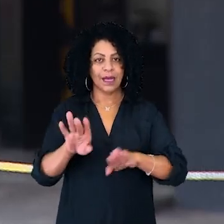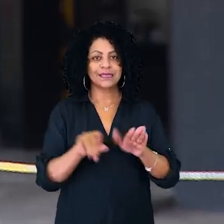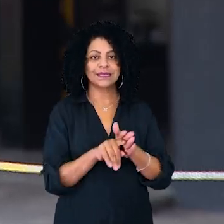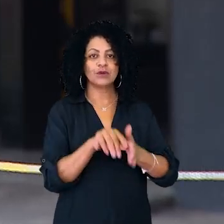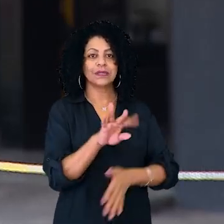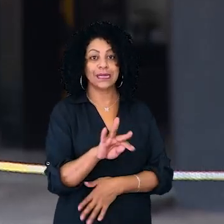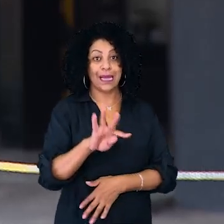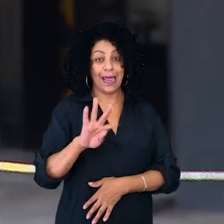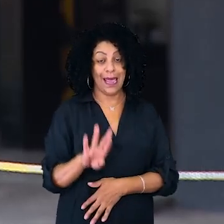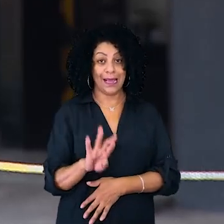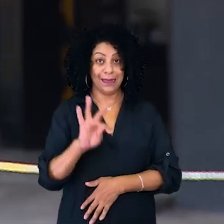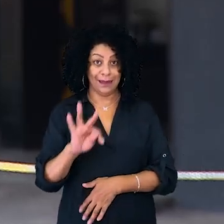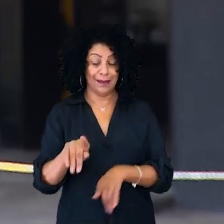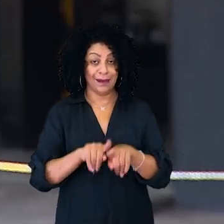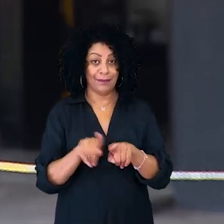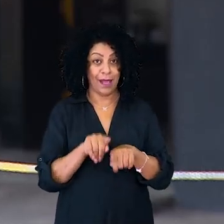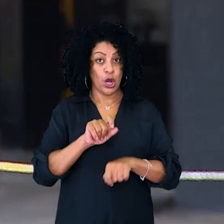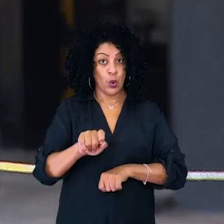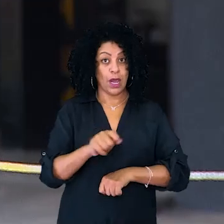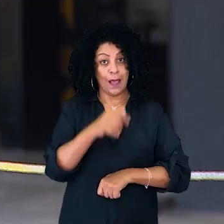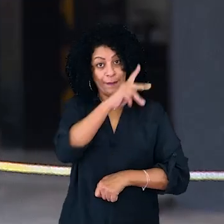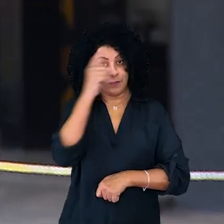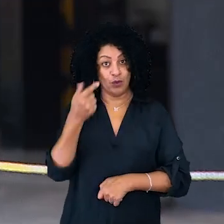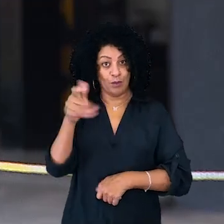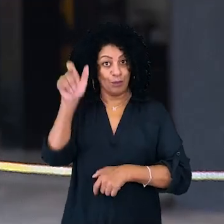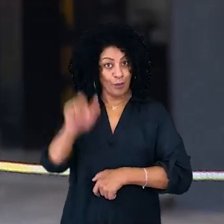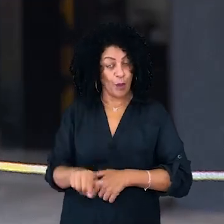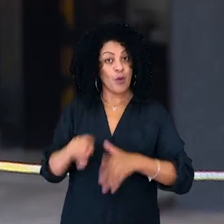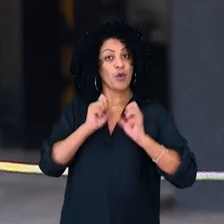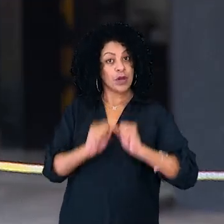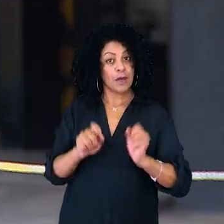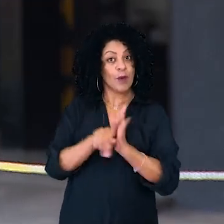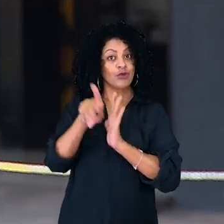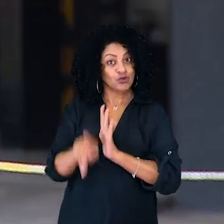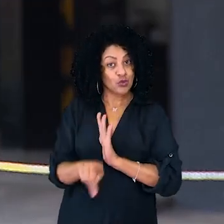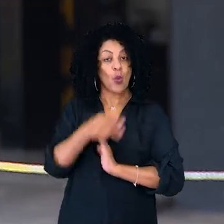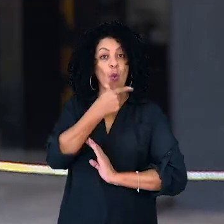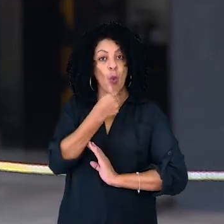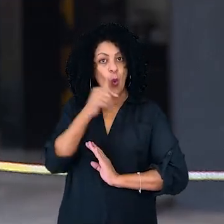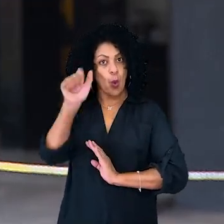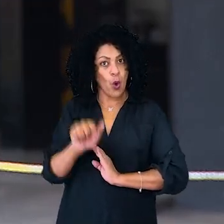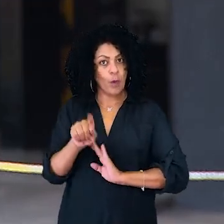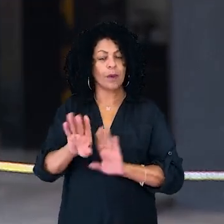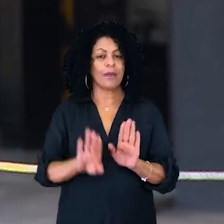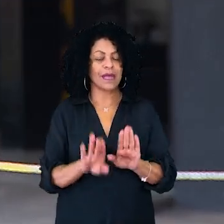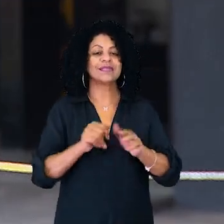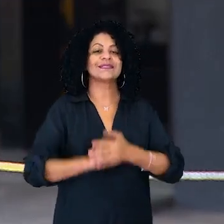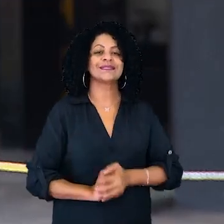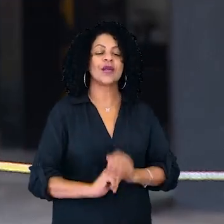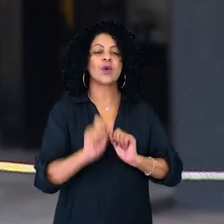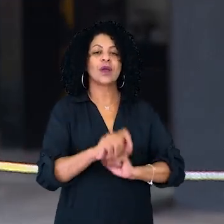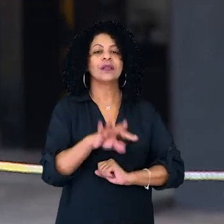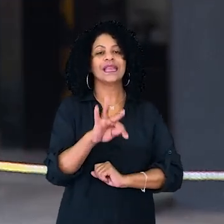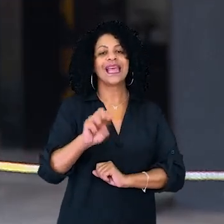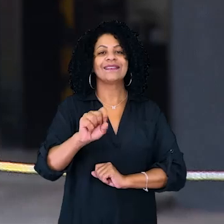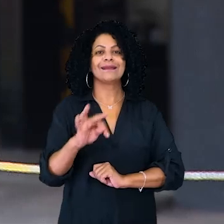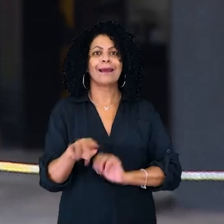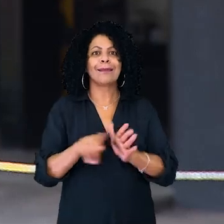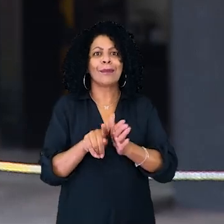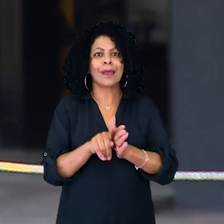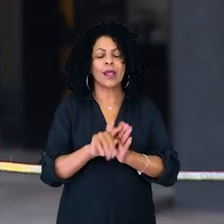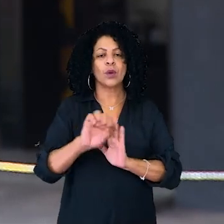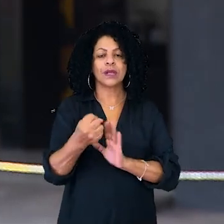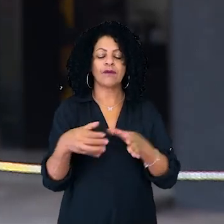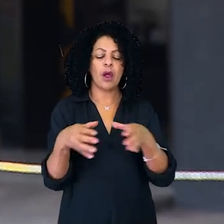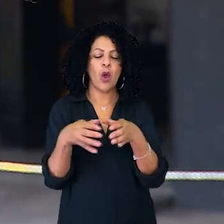a Pirelli apenas exerceu o poder diretivo do empregador. O caso chegou ao TST e a 8ª turma seguiu